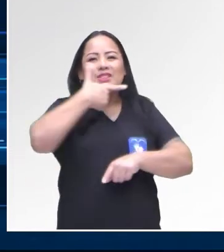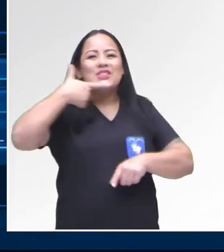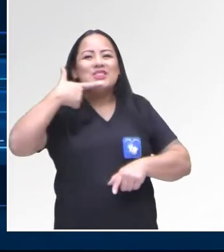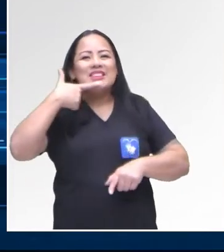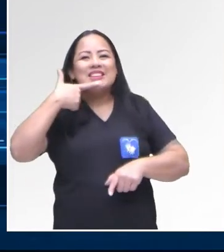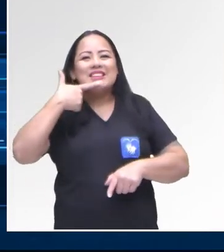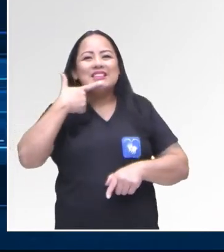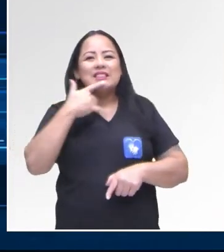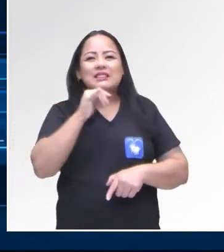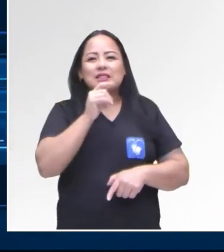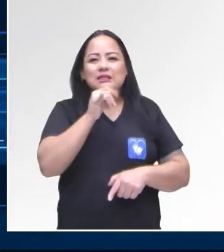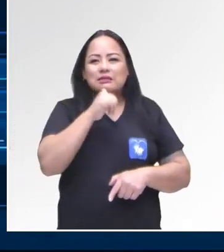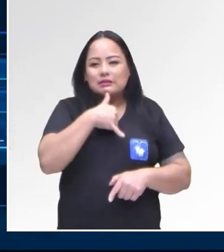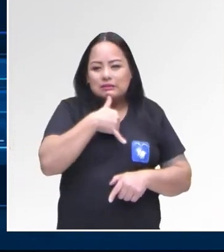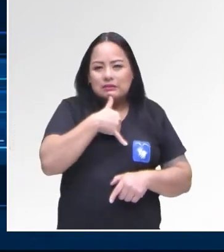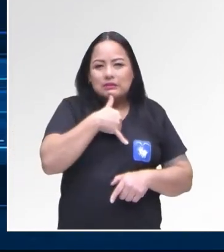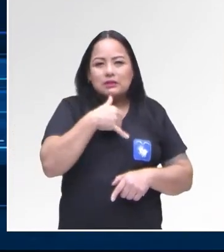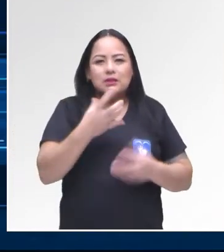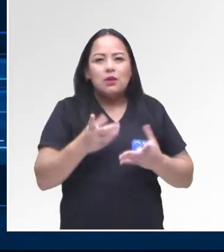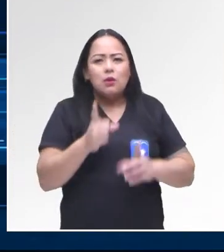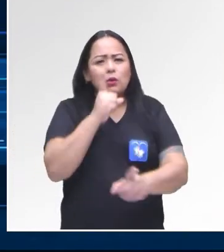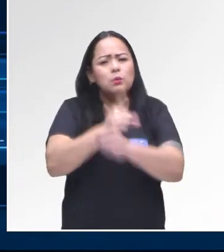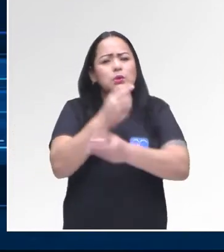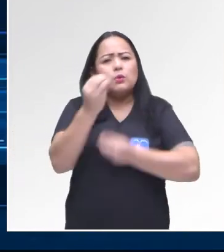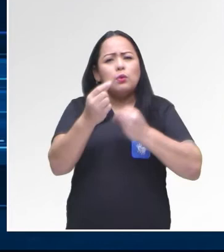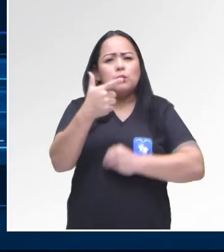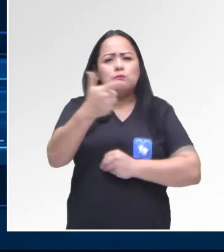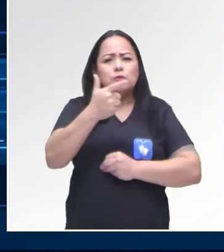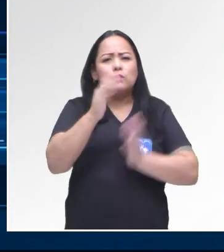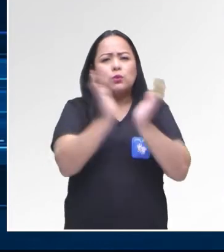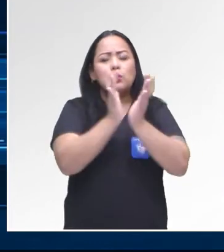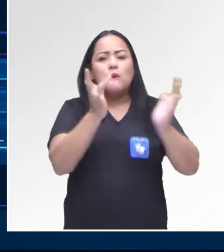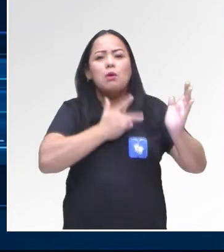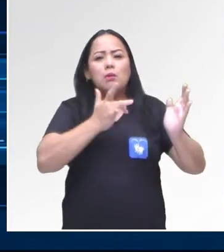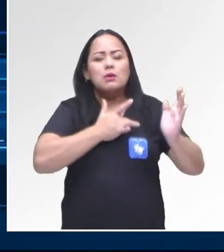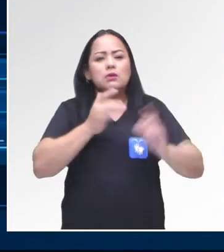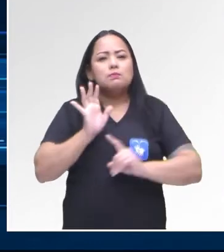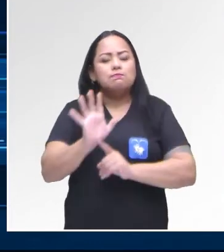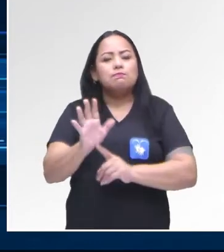sem graça. Olha como se encontra agora o homem da segunda geração.